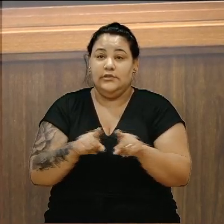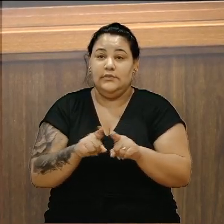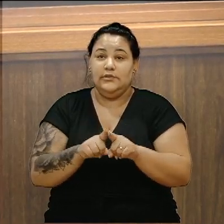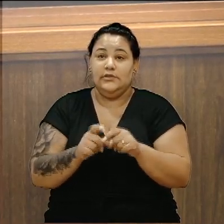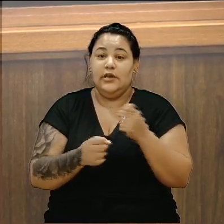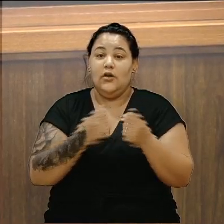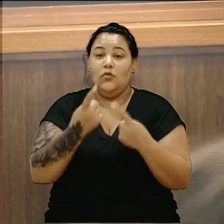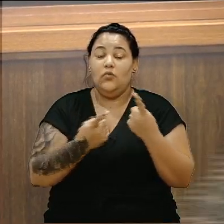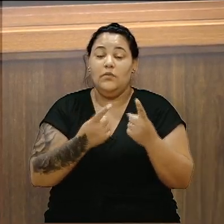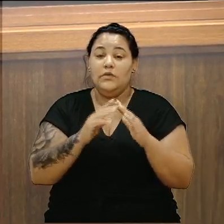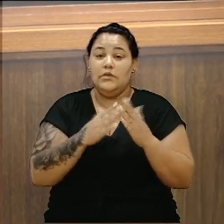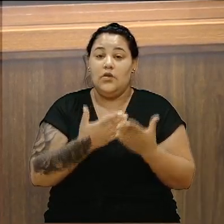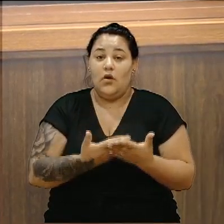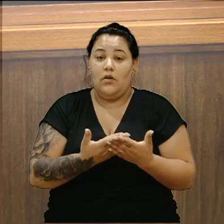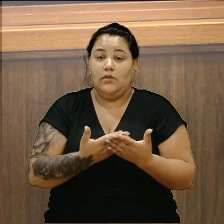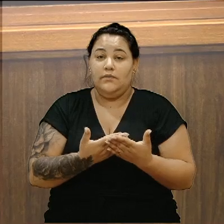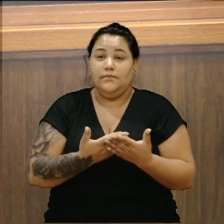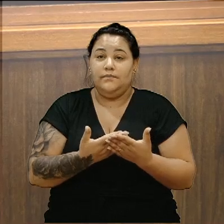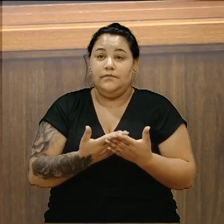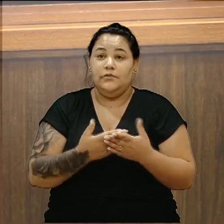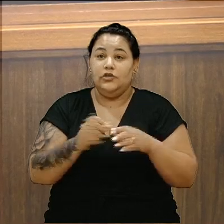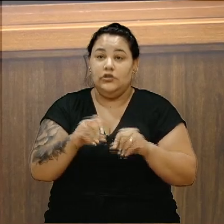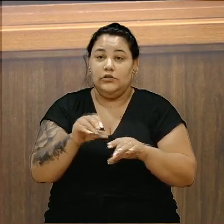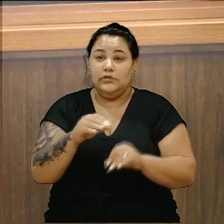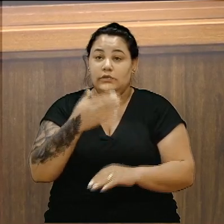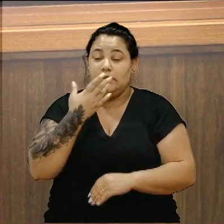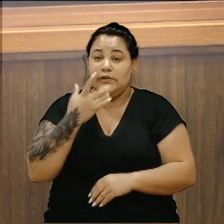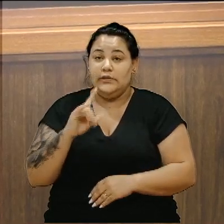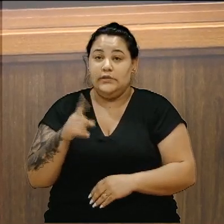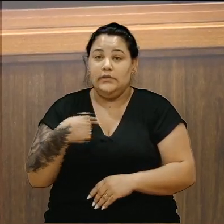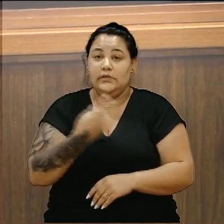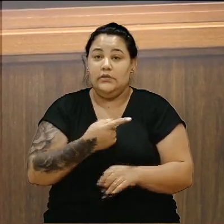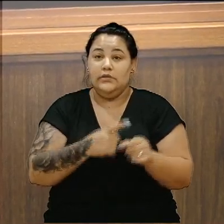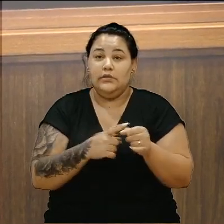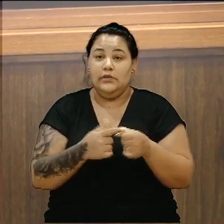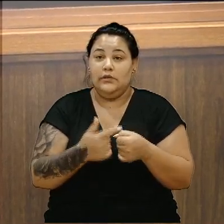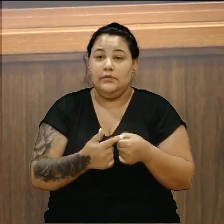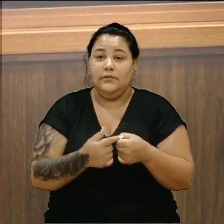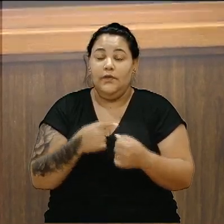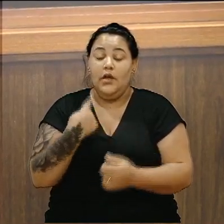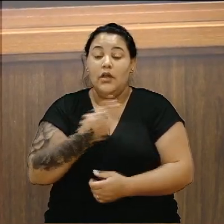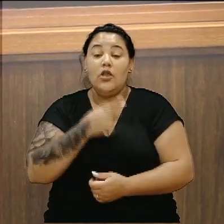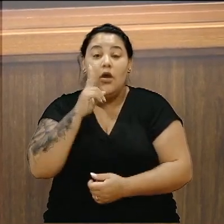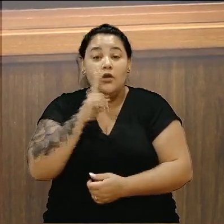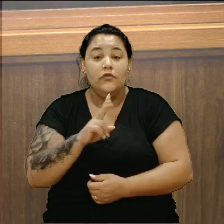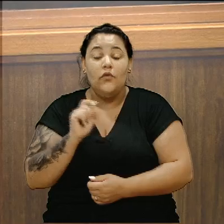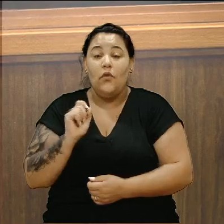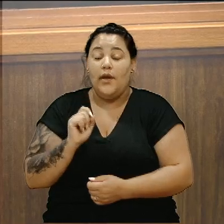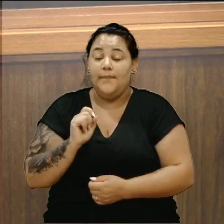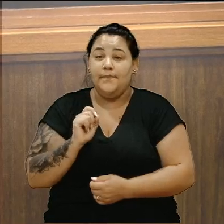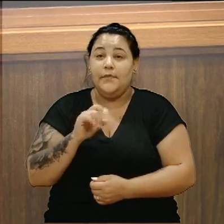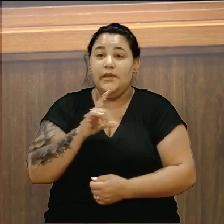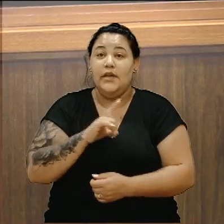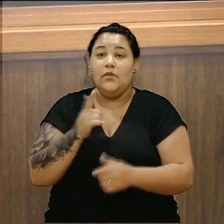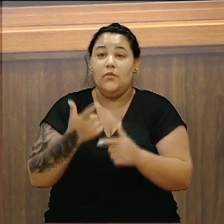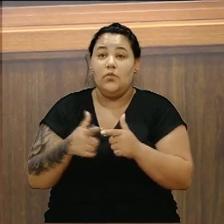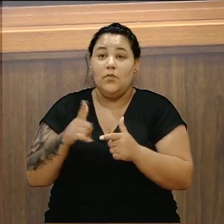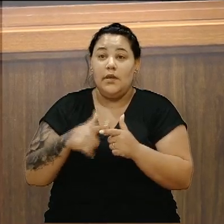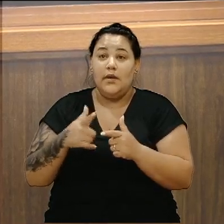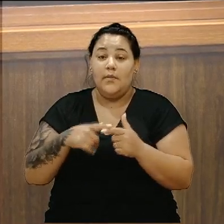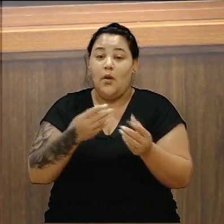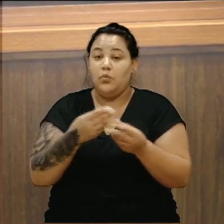algumas escolas de educação infantil da nossa cidade. E nós vimos que havia um problema